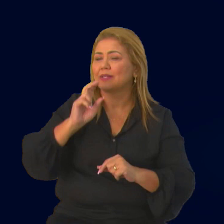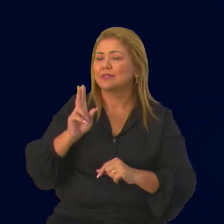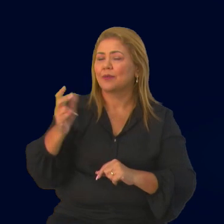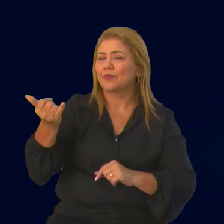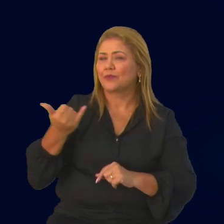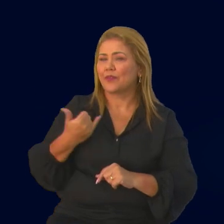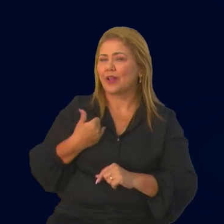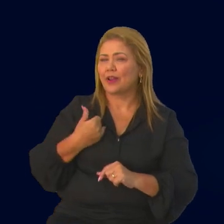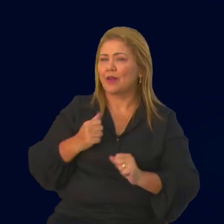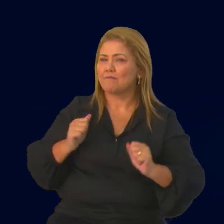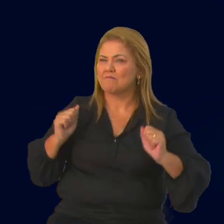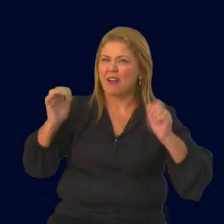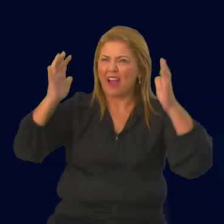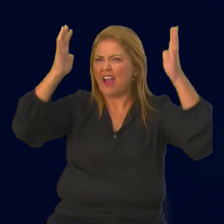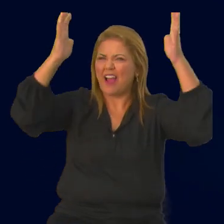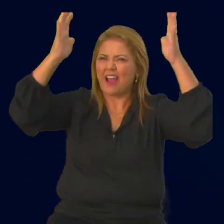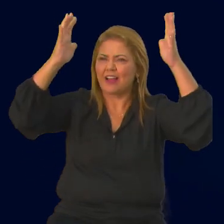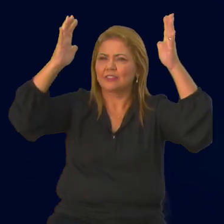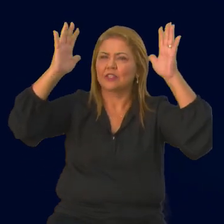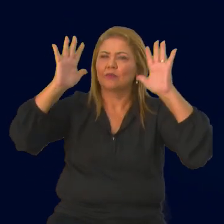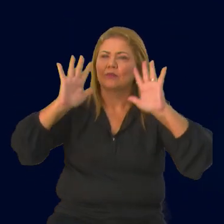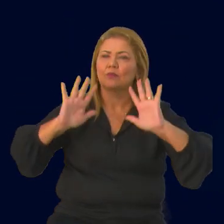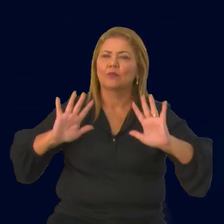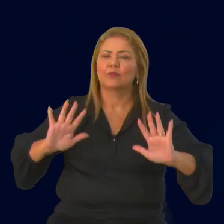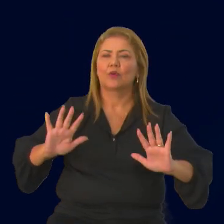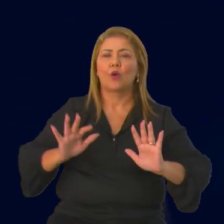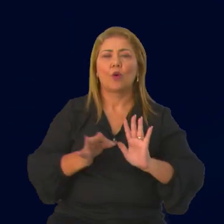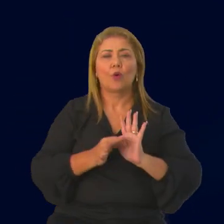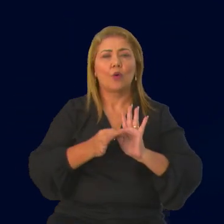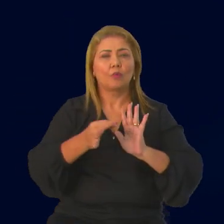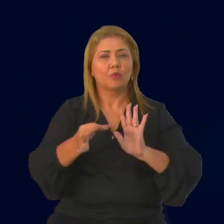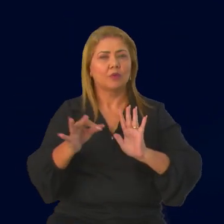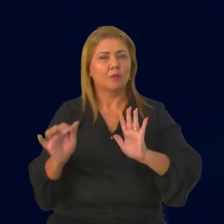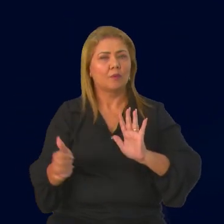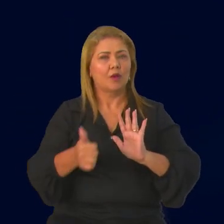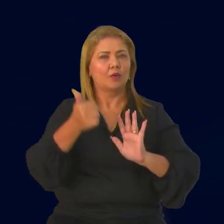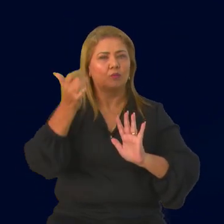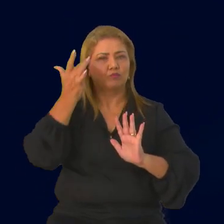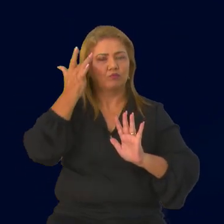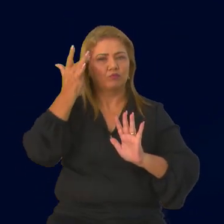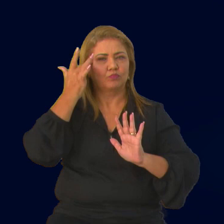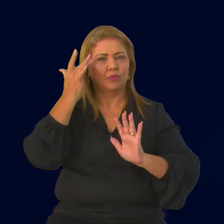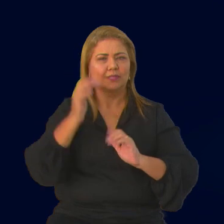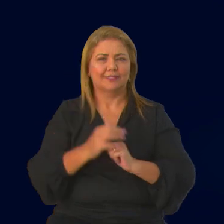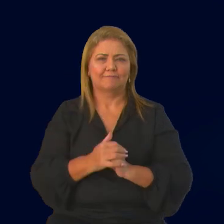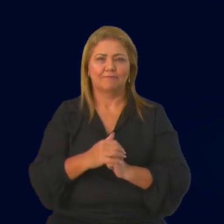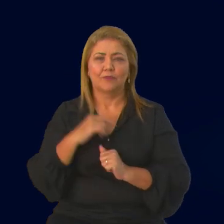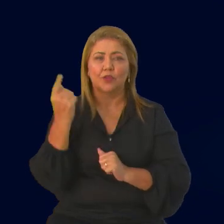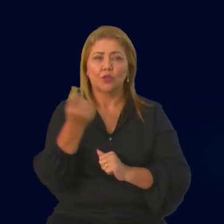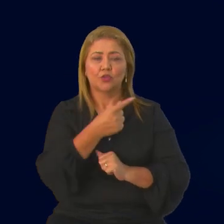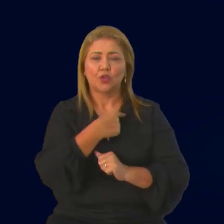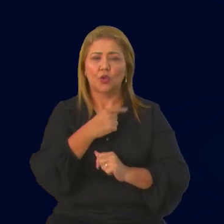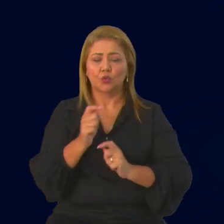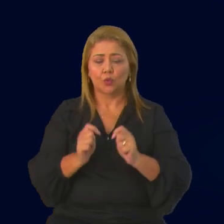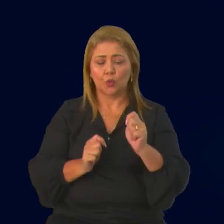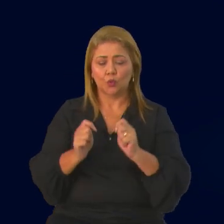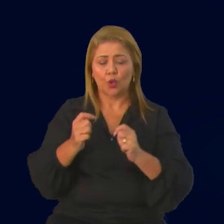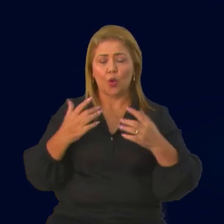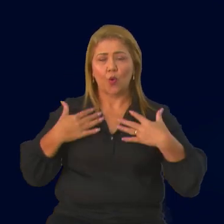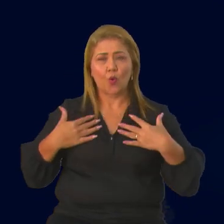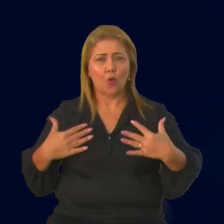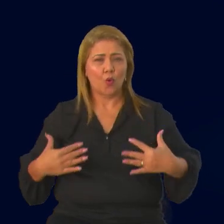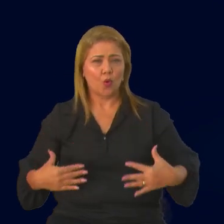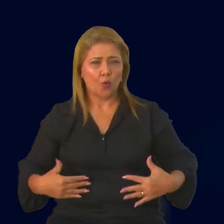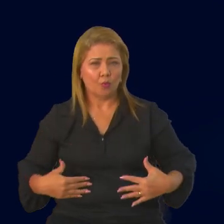levante a sua voz, melhore os seus argumentos. E assim como nós temos que controlar o corpo, nós temos